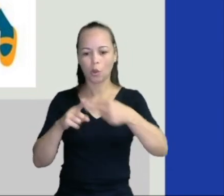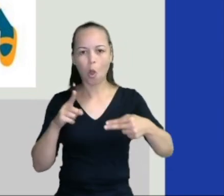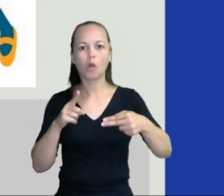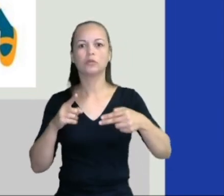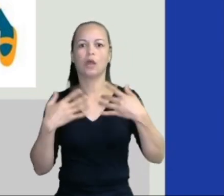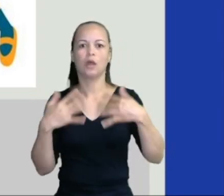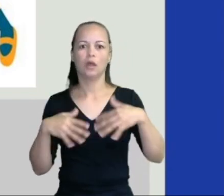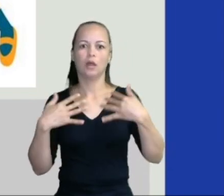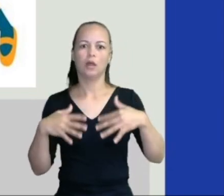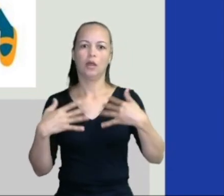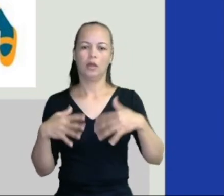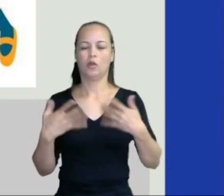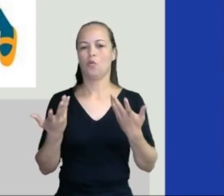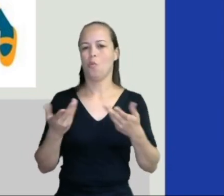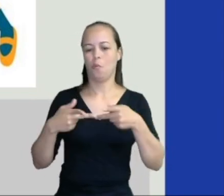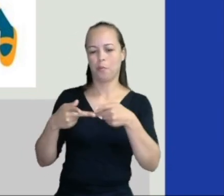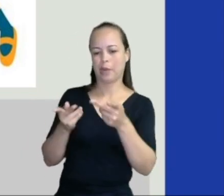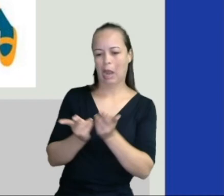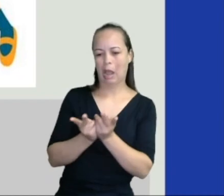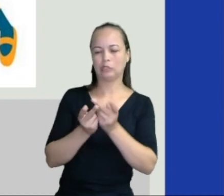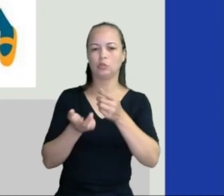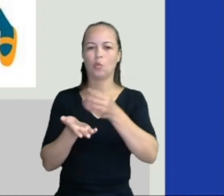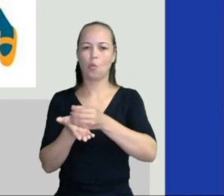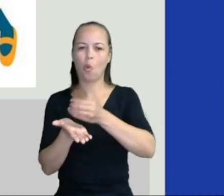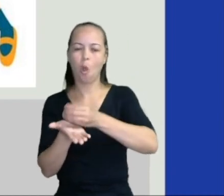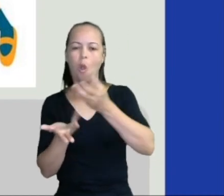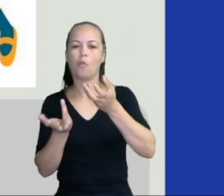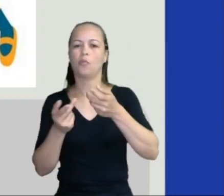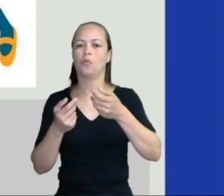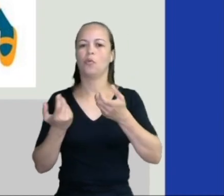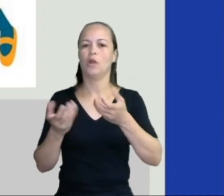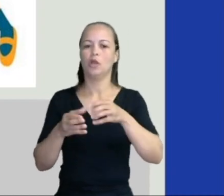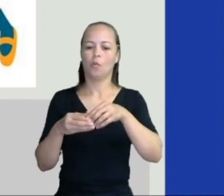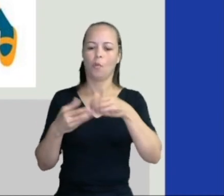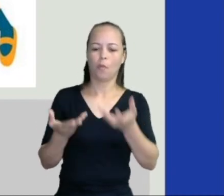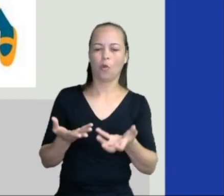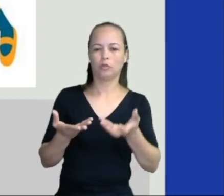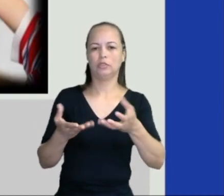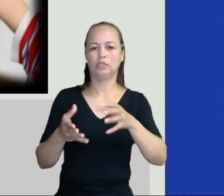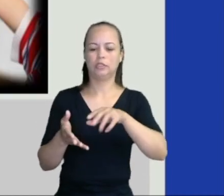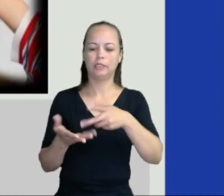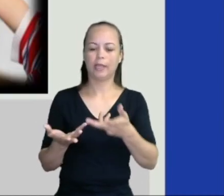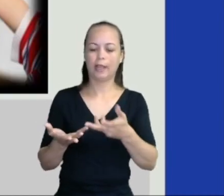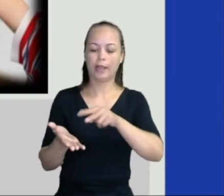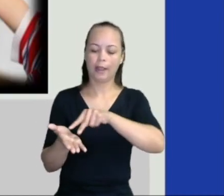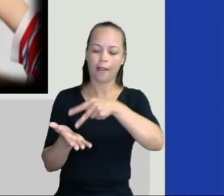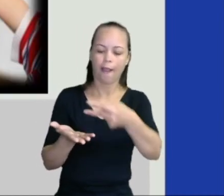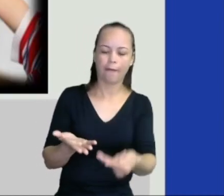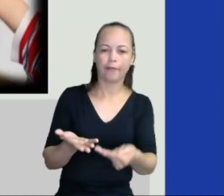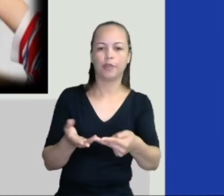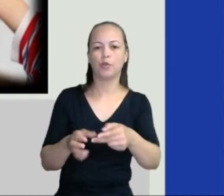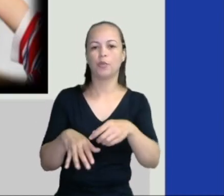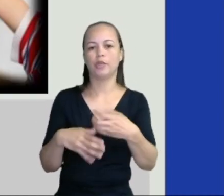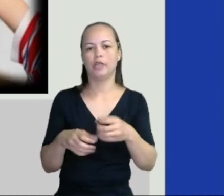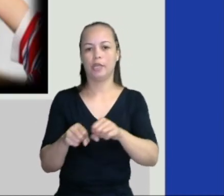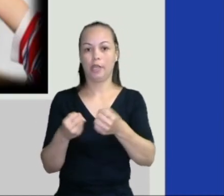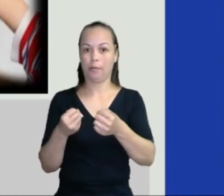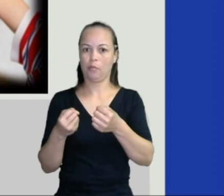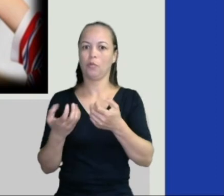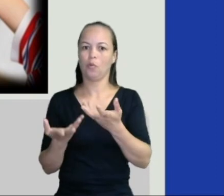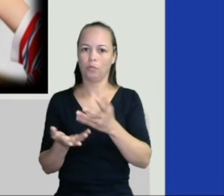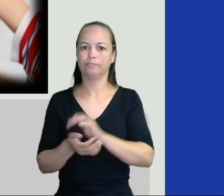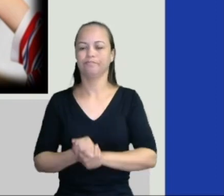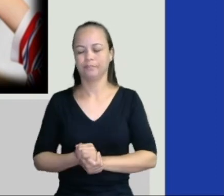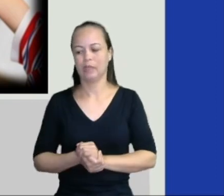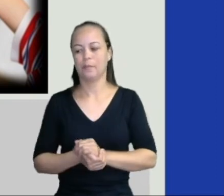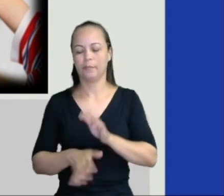Um copo, um prato que quebrou, um pote que pode cair da sua mão, pode machucar. Também precisamos ter cuidado com o